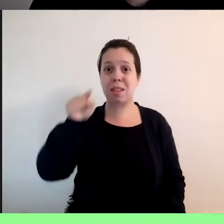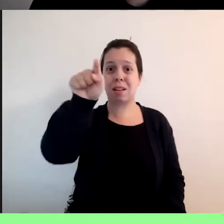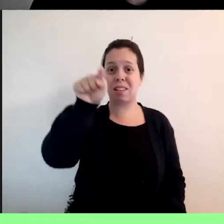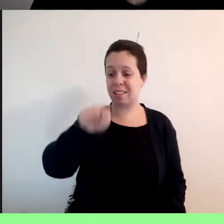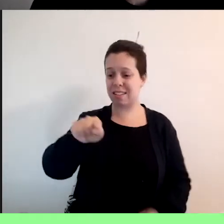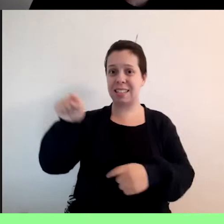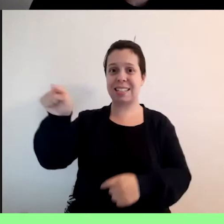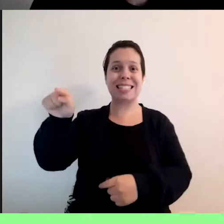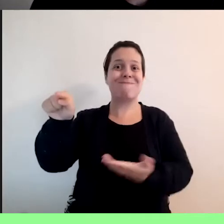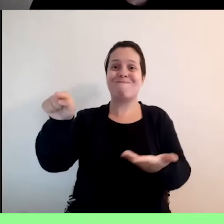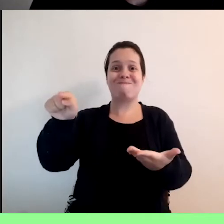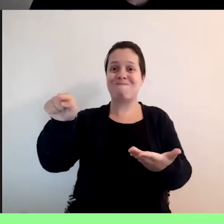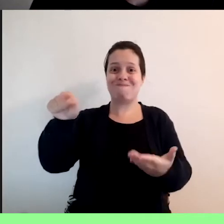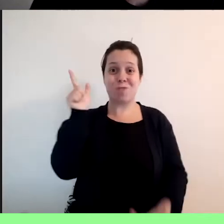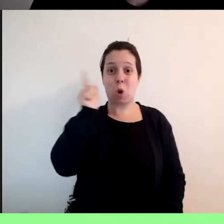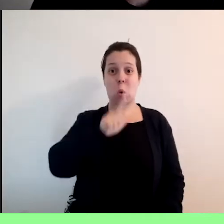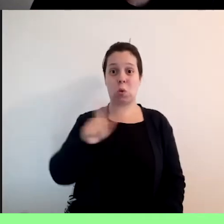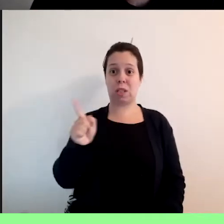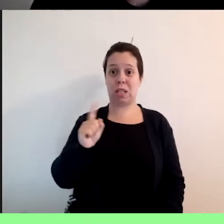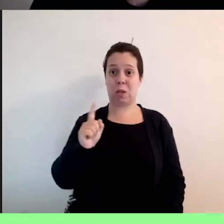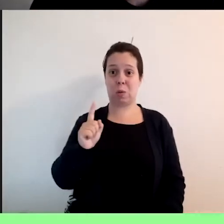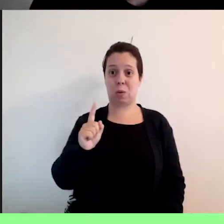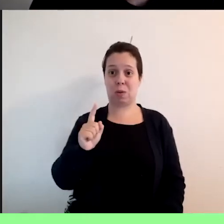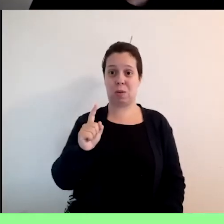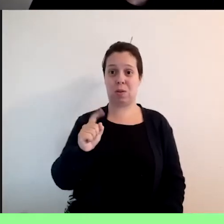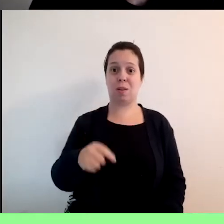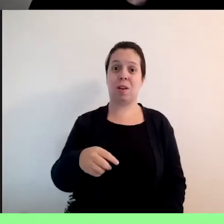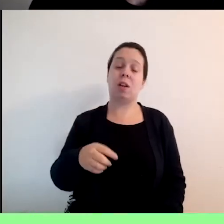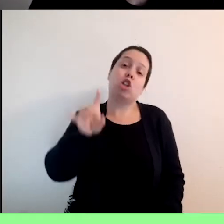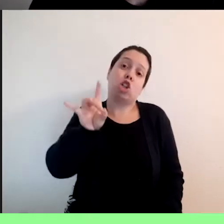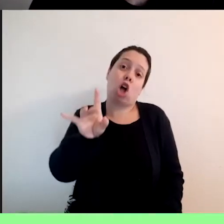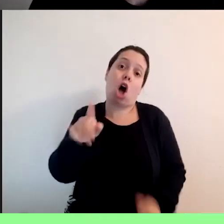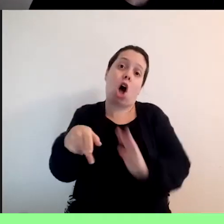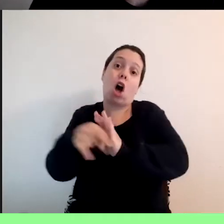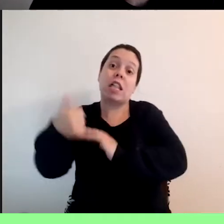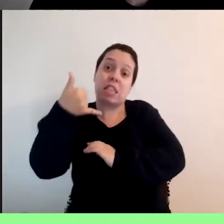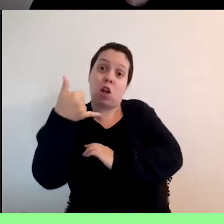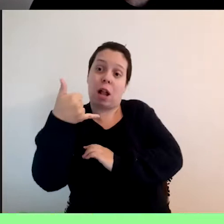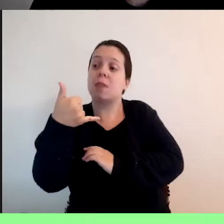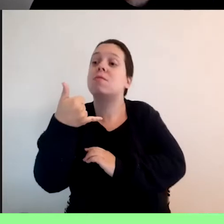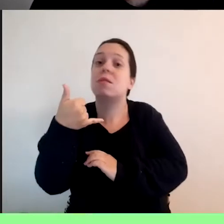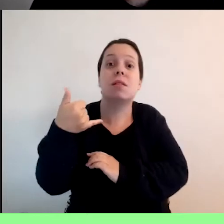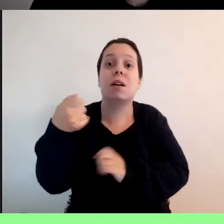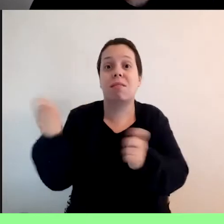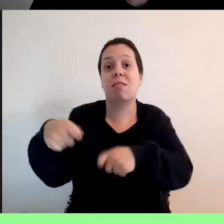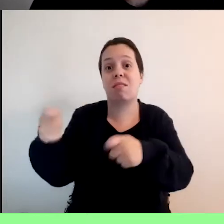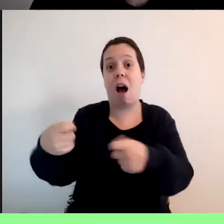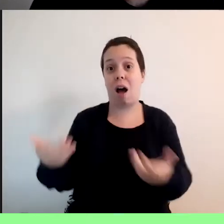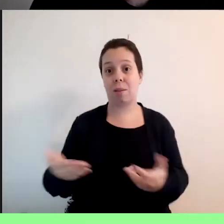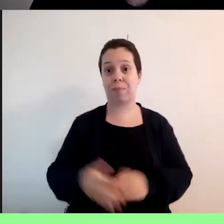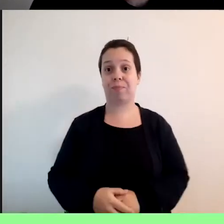usar, né? Se não for numa interface celular. E daí,